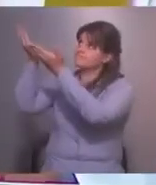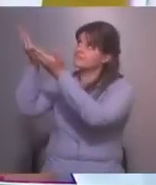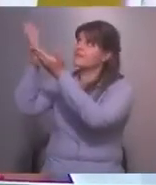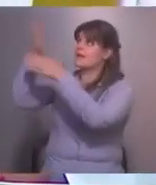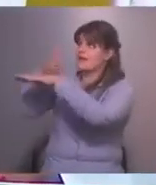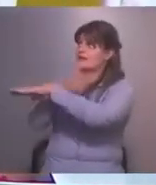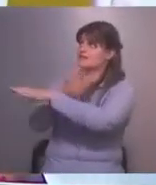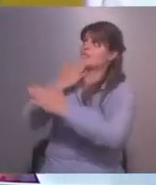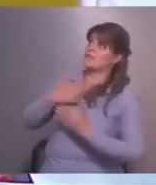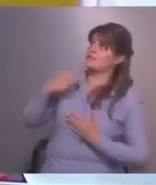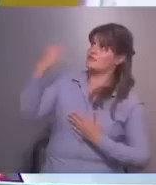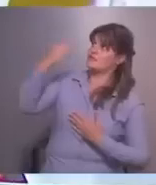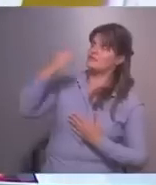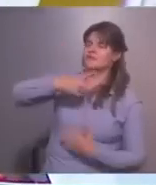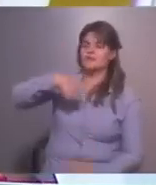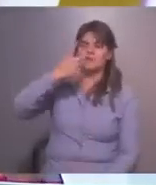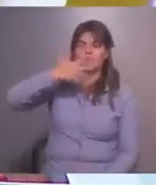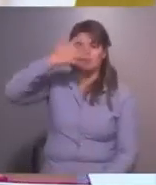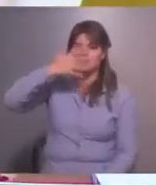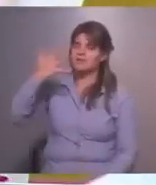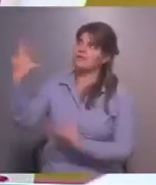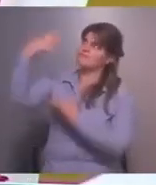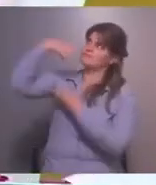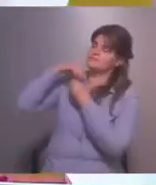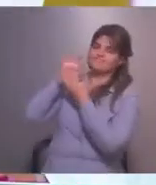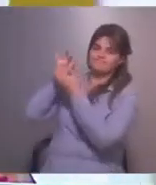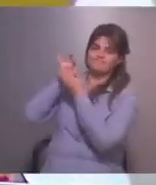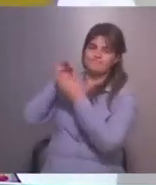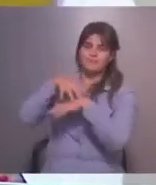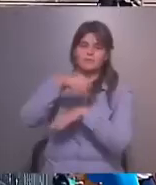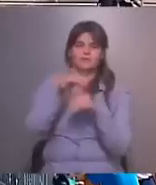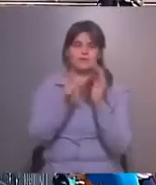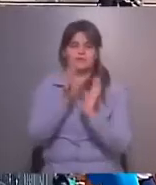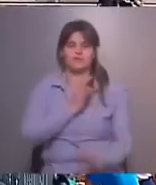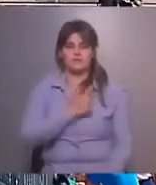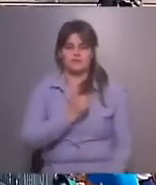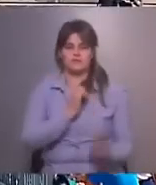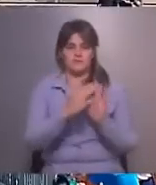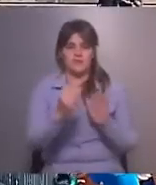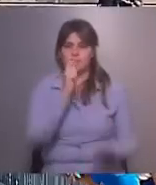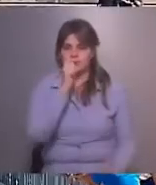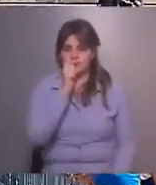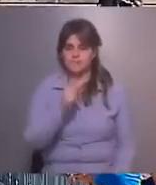destes, mereçamos receber-vos a vós mesmo. Por Cristo nosso Senhor. Amém.